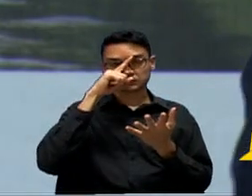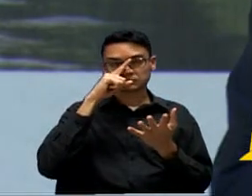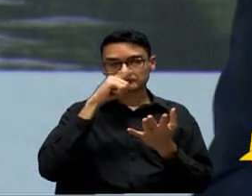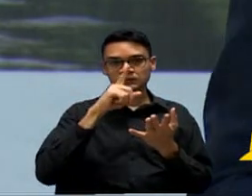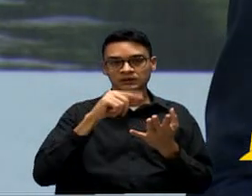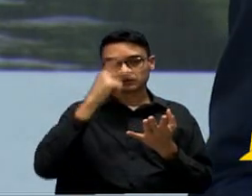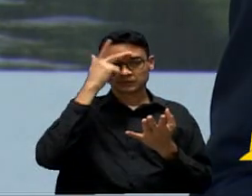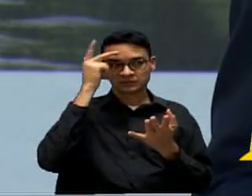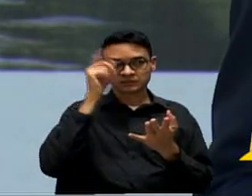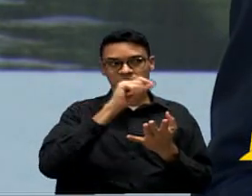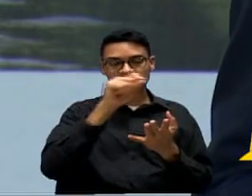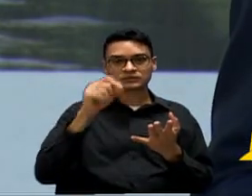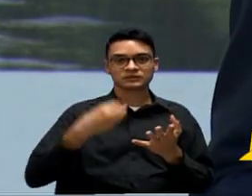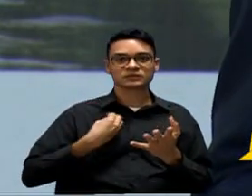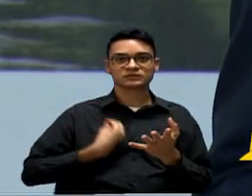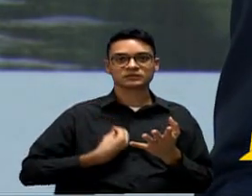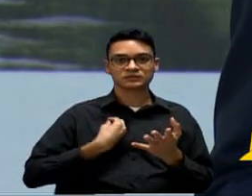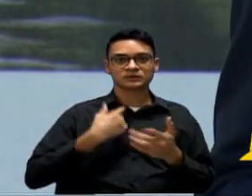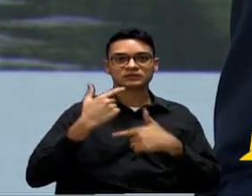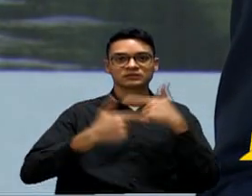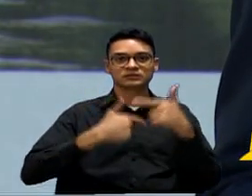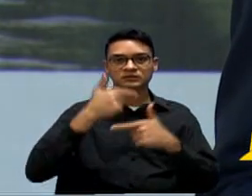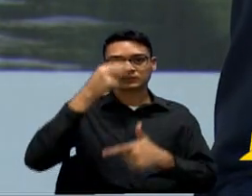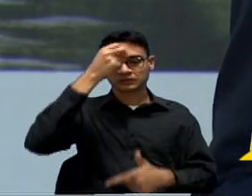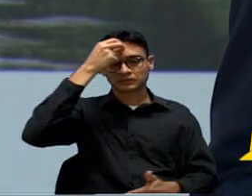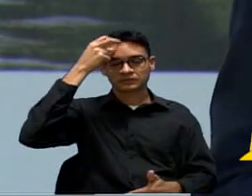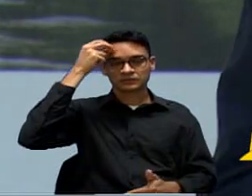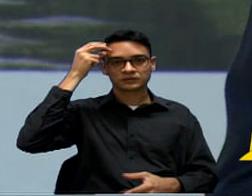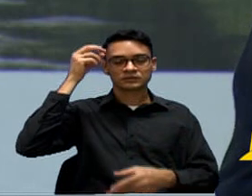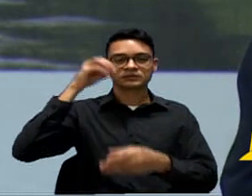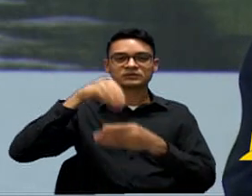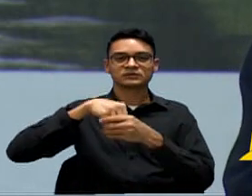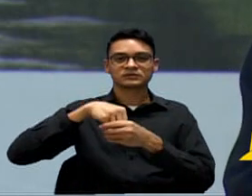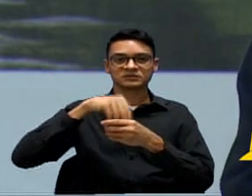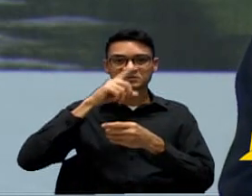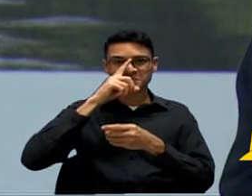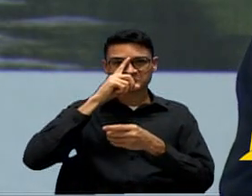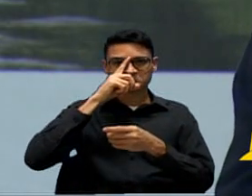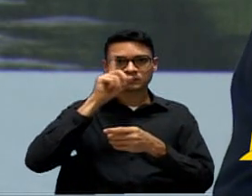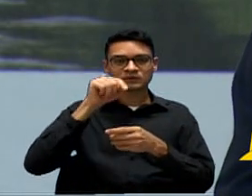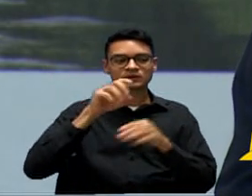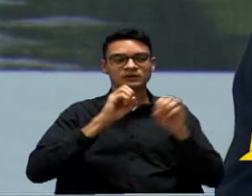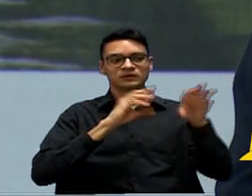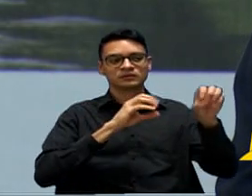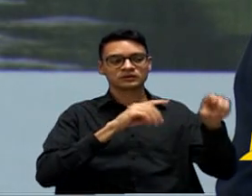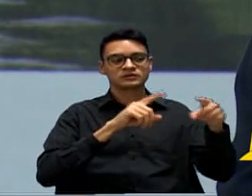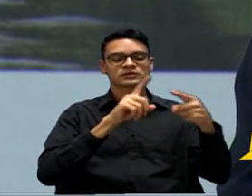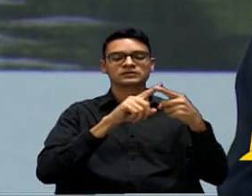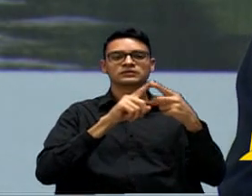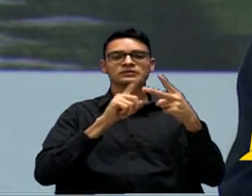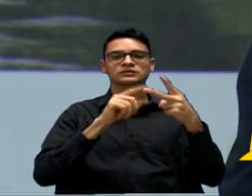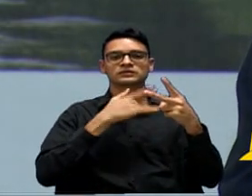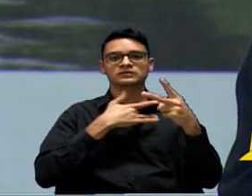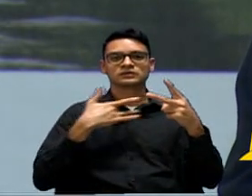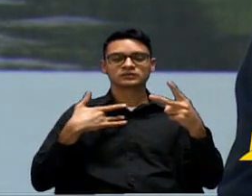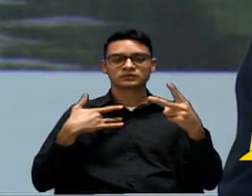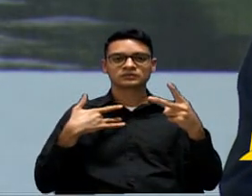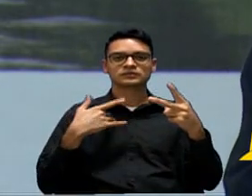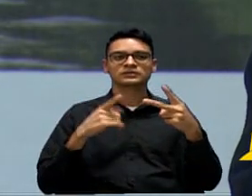desses servidores para trabalhar na prefeitura, são da educação, saúde. Então, a